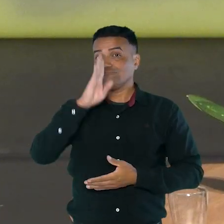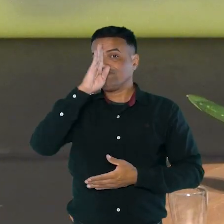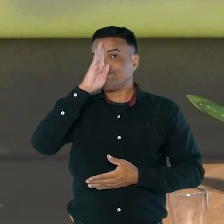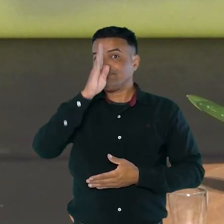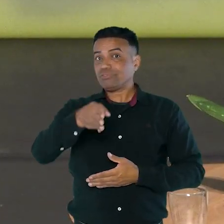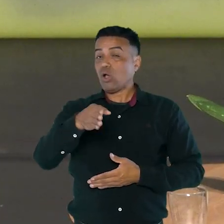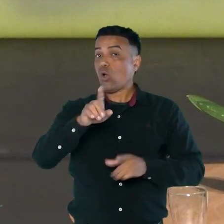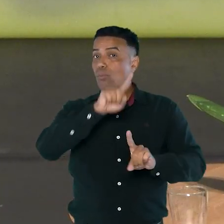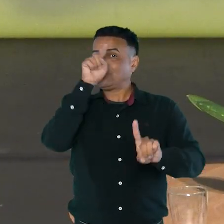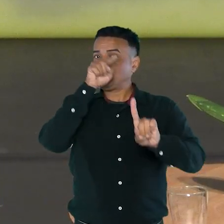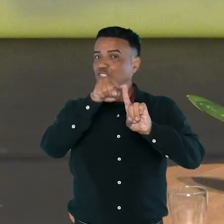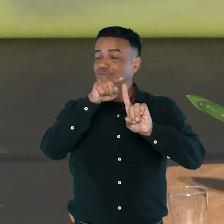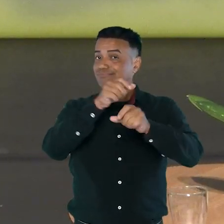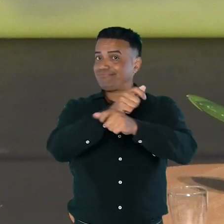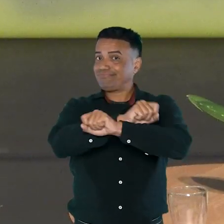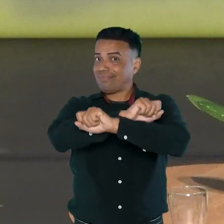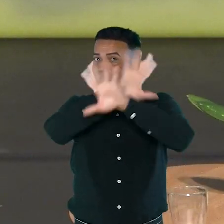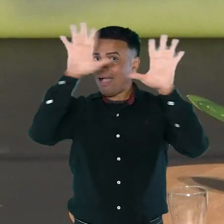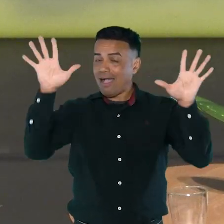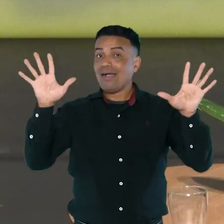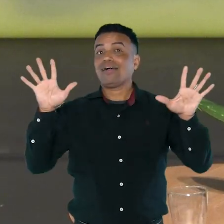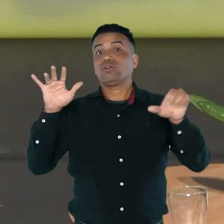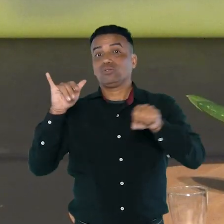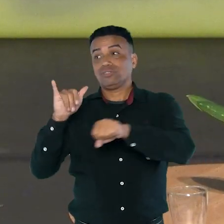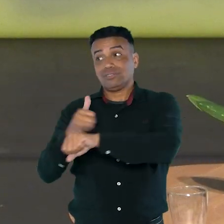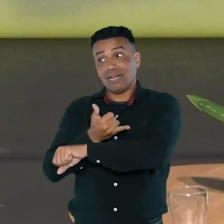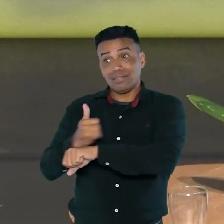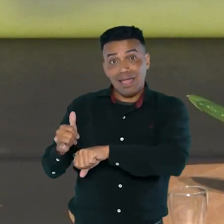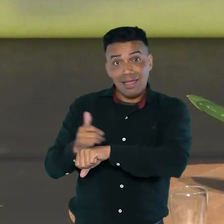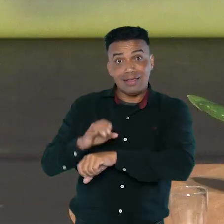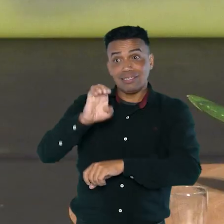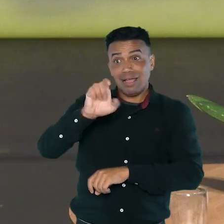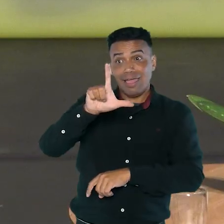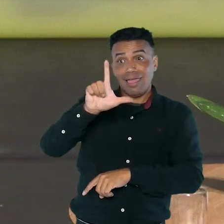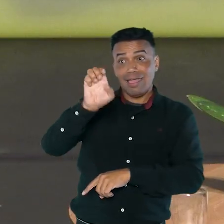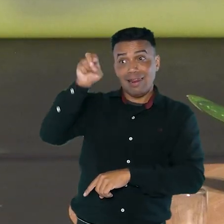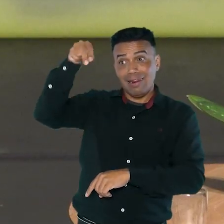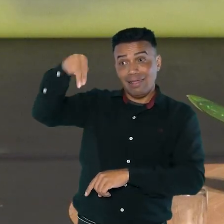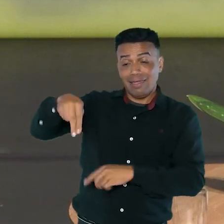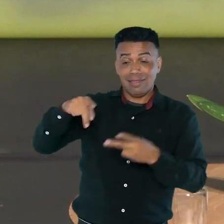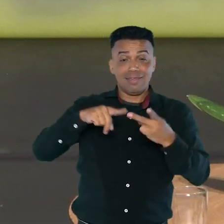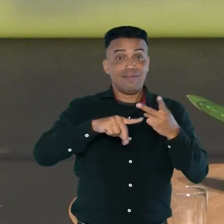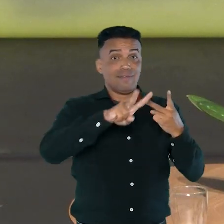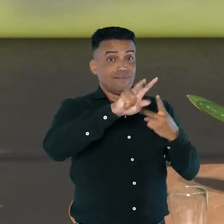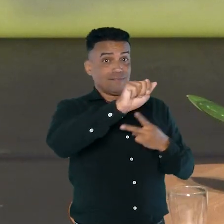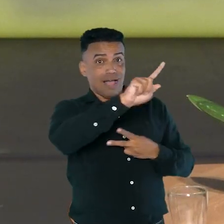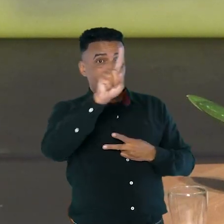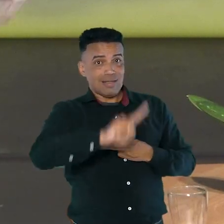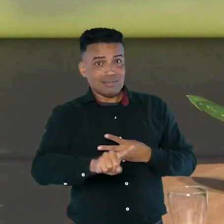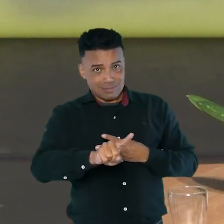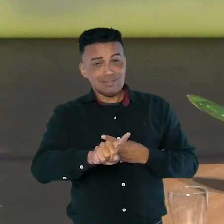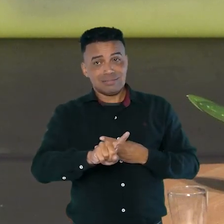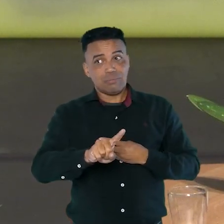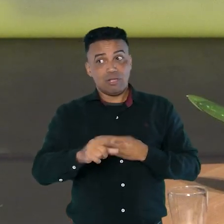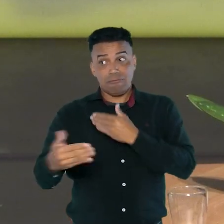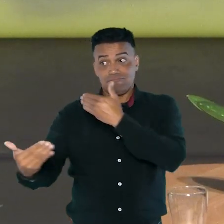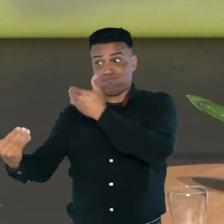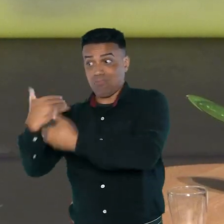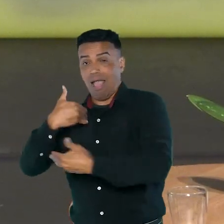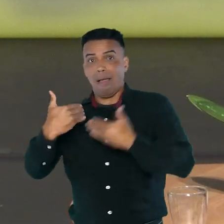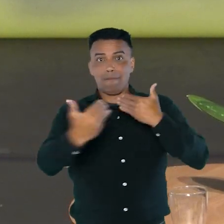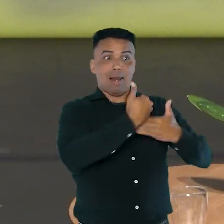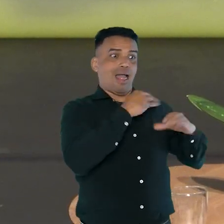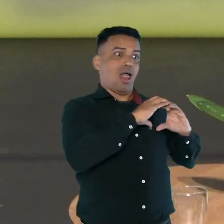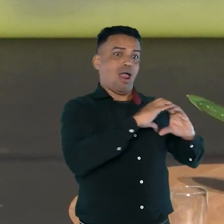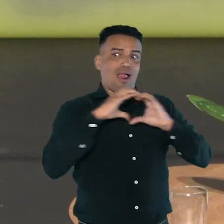ao ponto, estrategicamente, para a gente conseguir ouvir Ellen e Sérgio Vaz o máximo possível, porque a gente ainda quer ser atravessados por